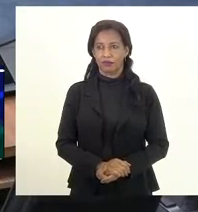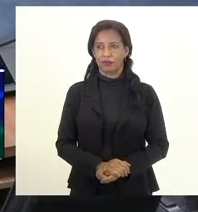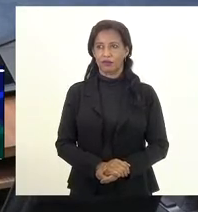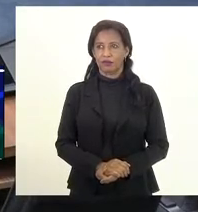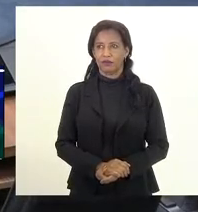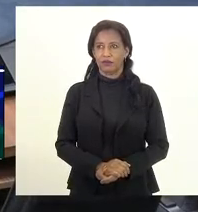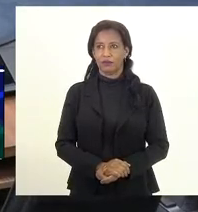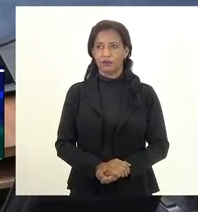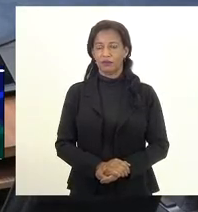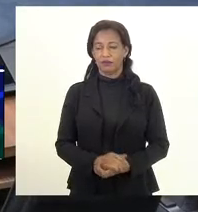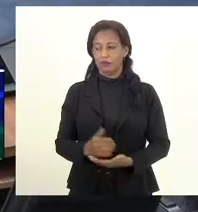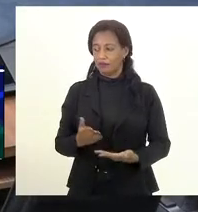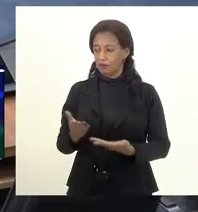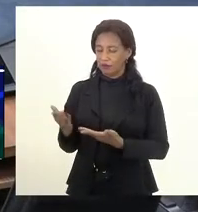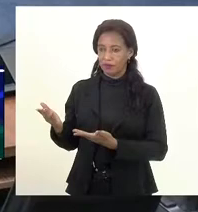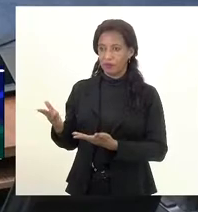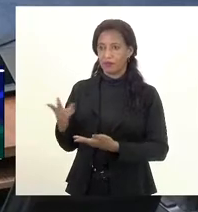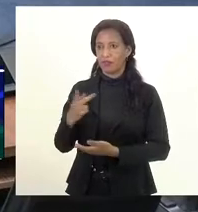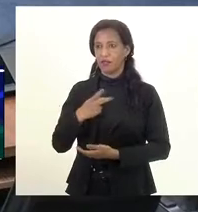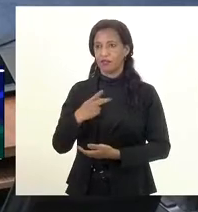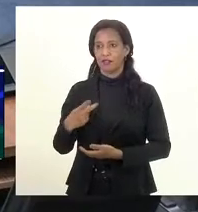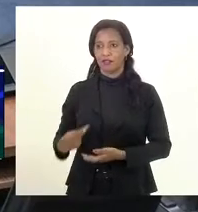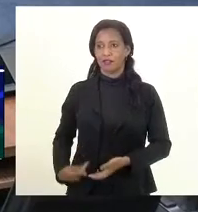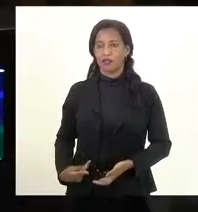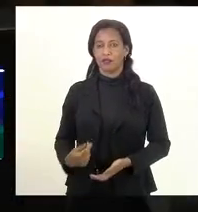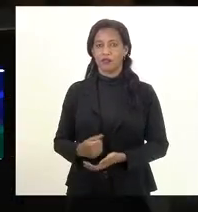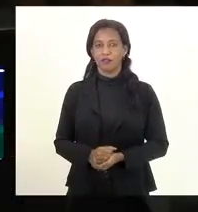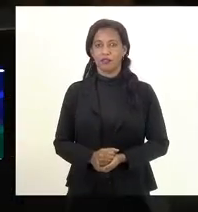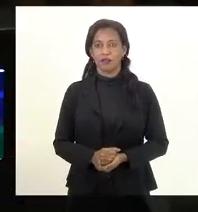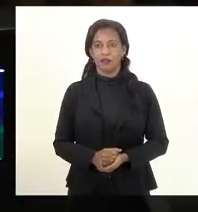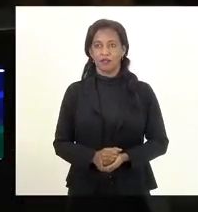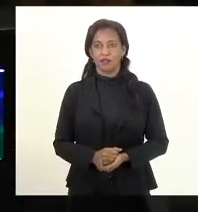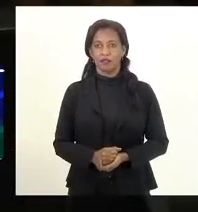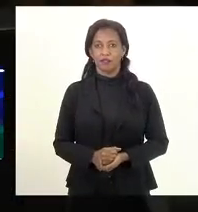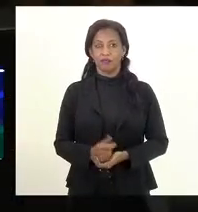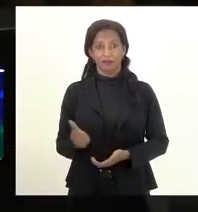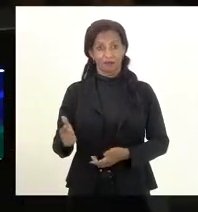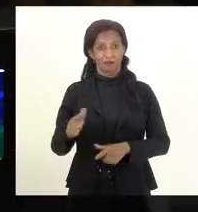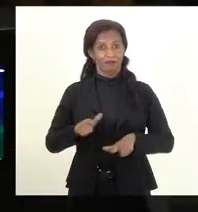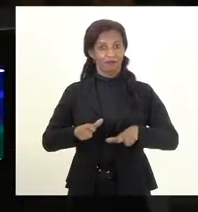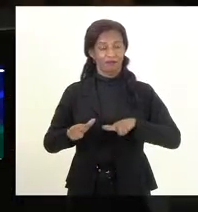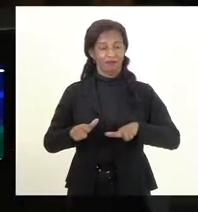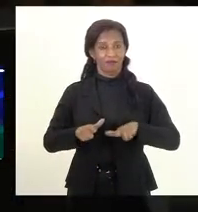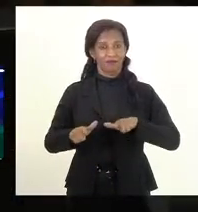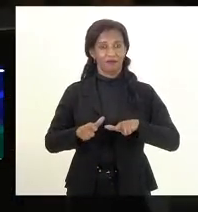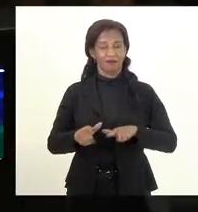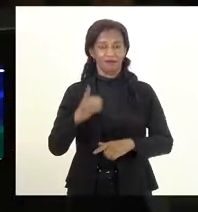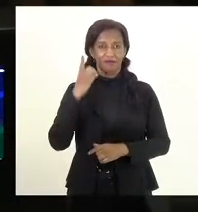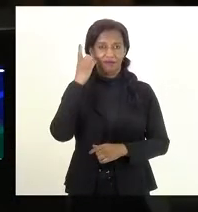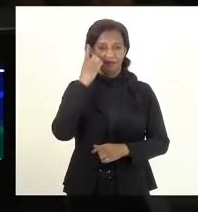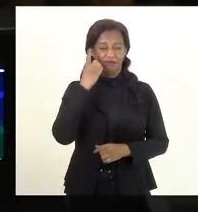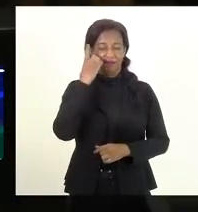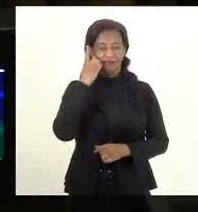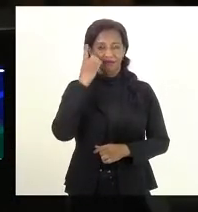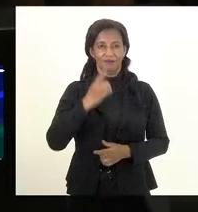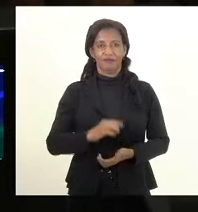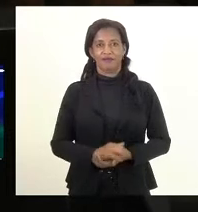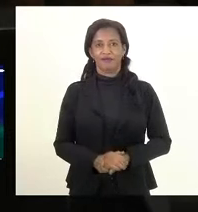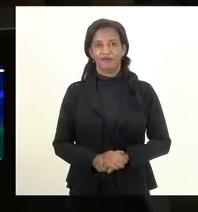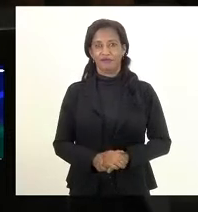a senhora presidente em exercício deputada